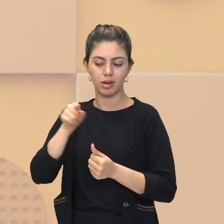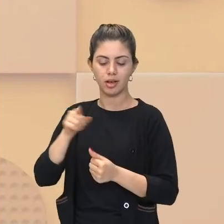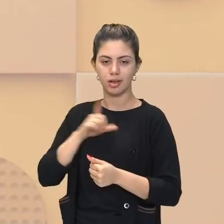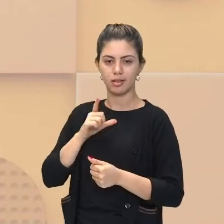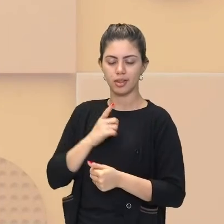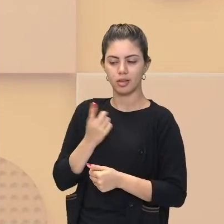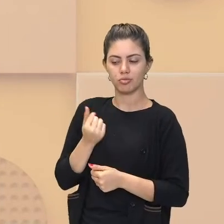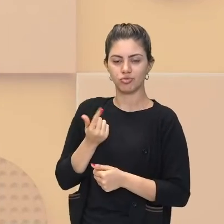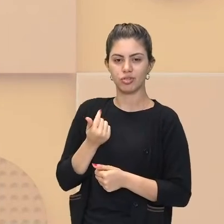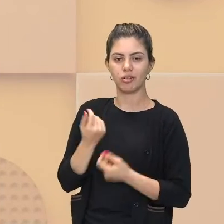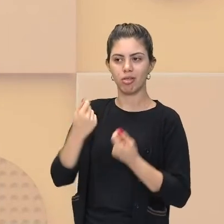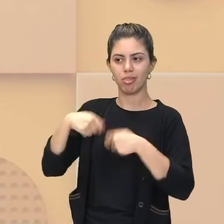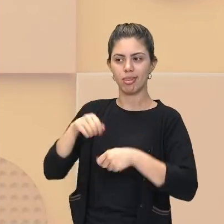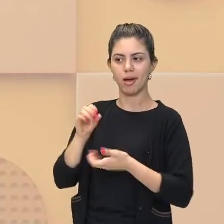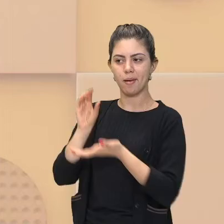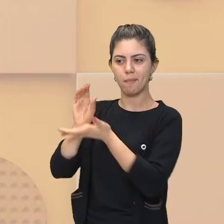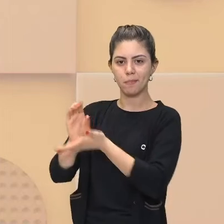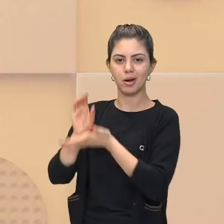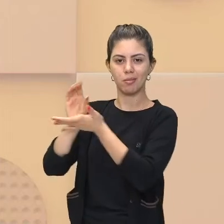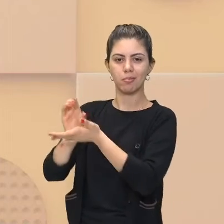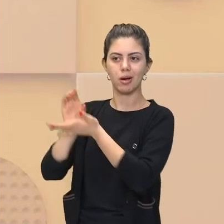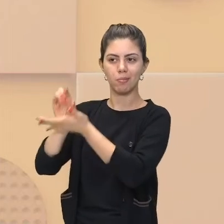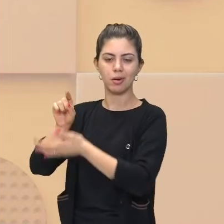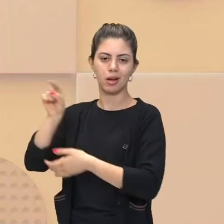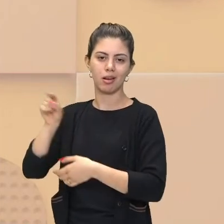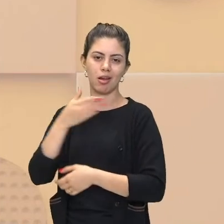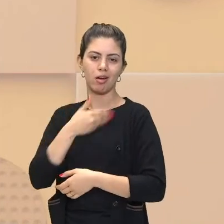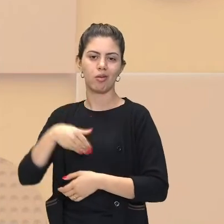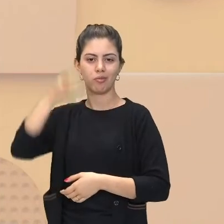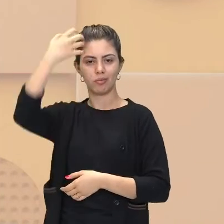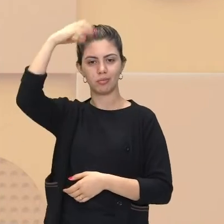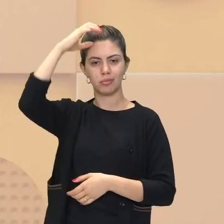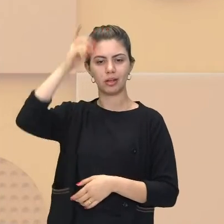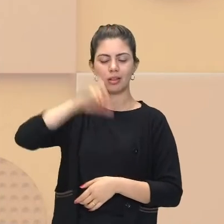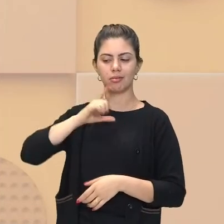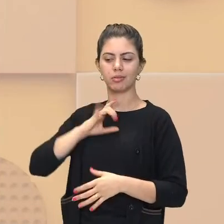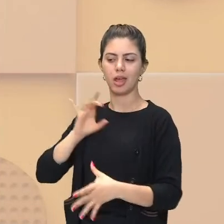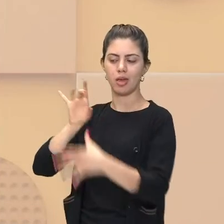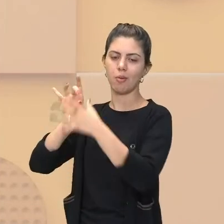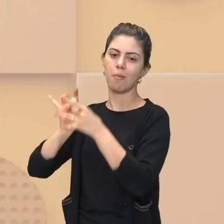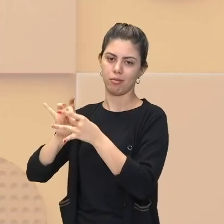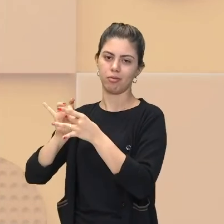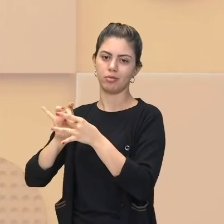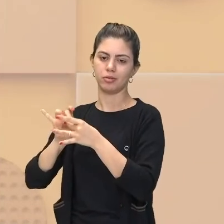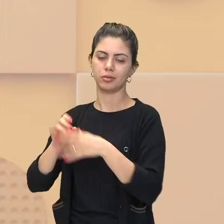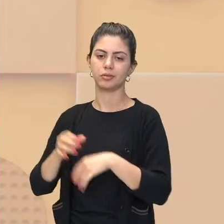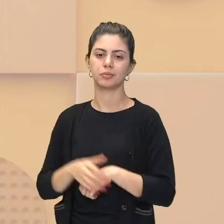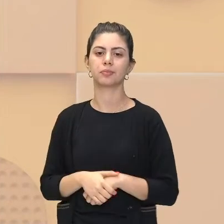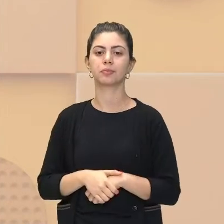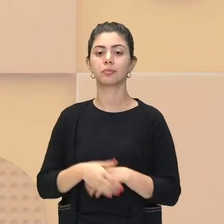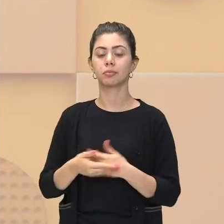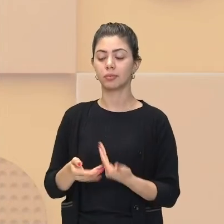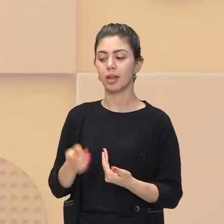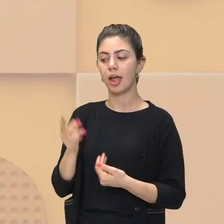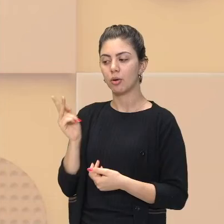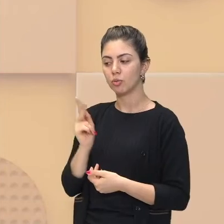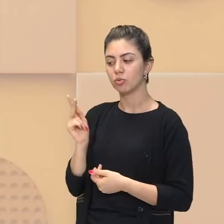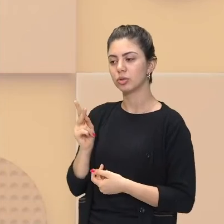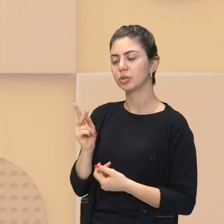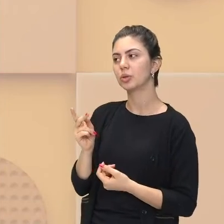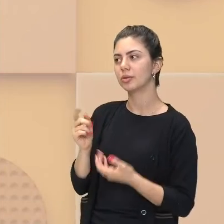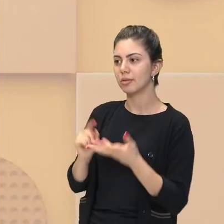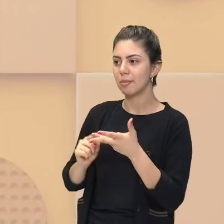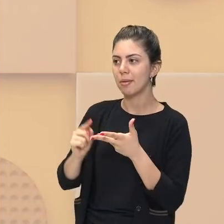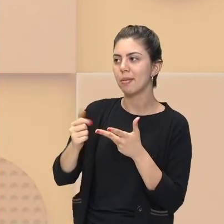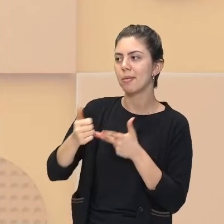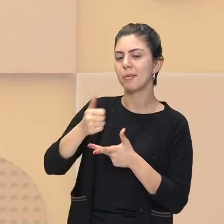para financiar essas monarquias. Então vai ser uma aliança muito promissora, tanto para a classe burguesa quanto para